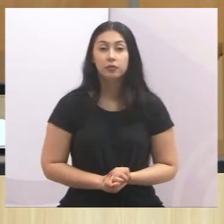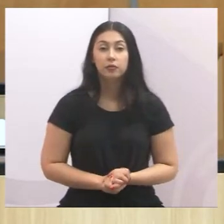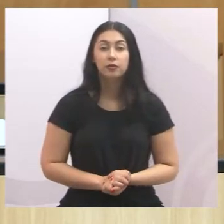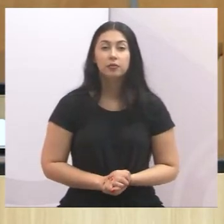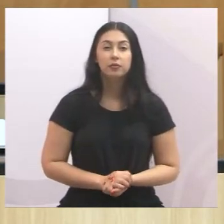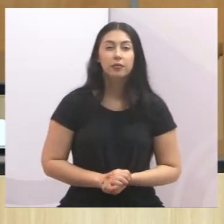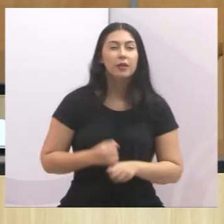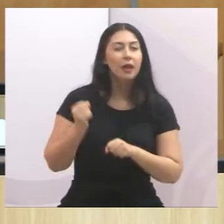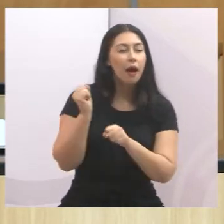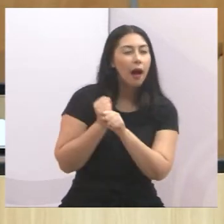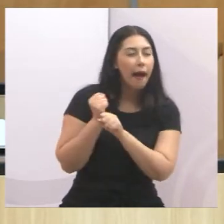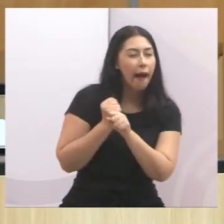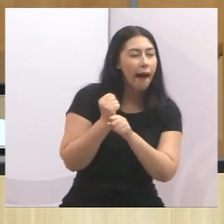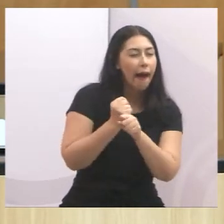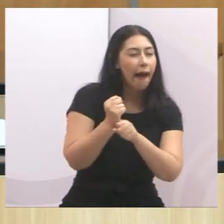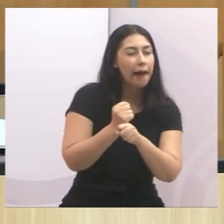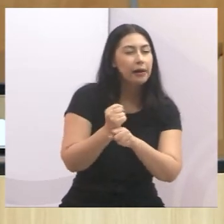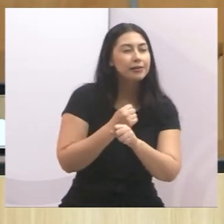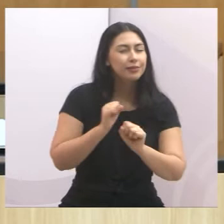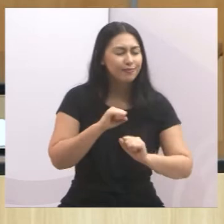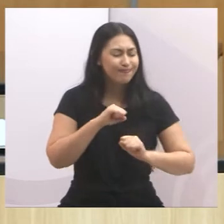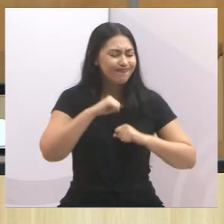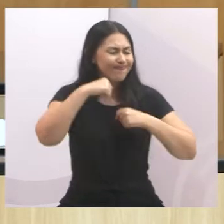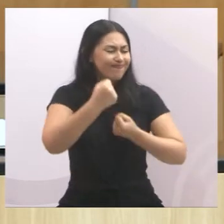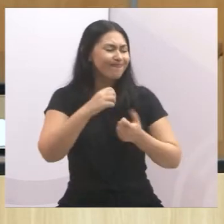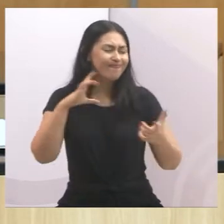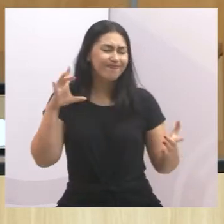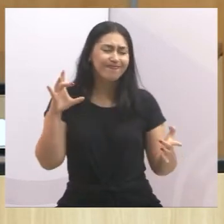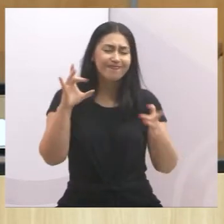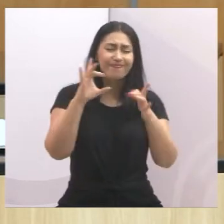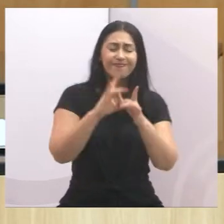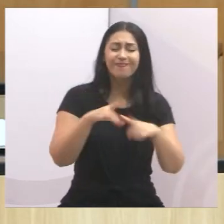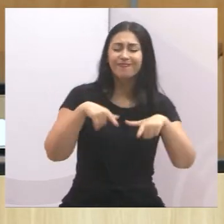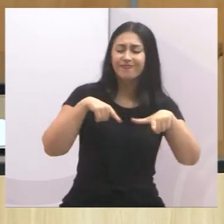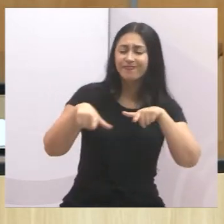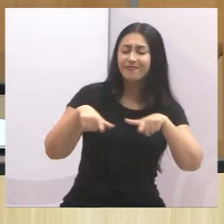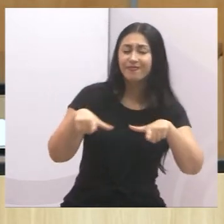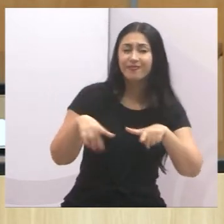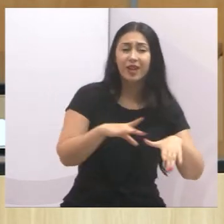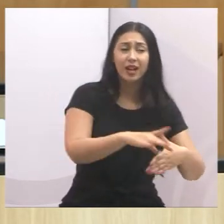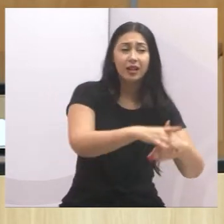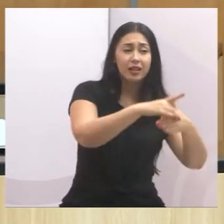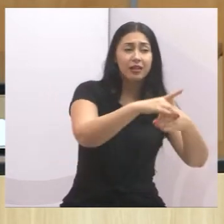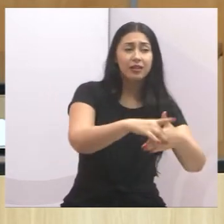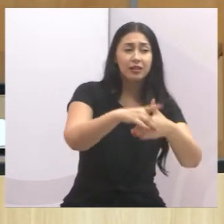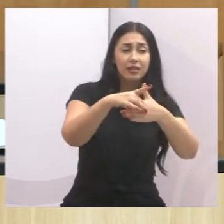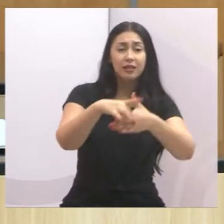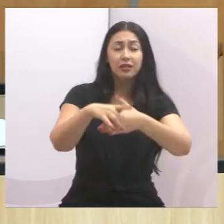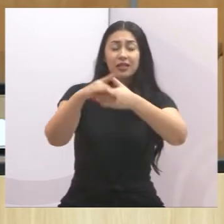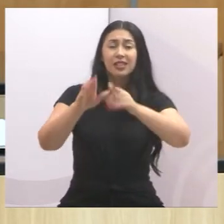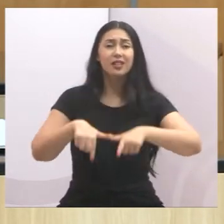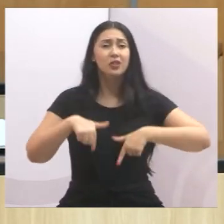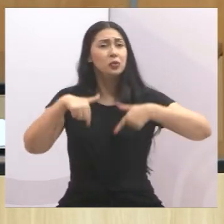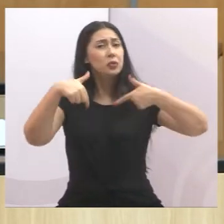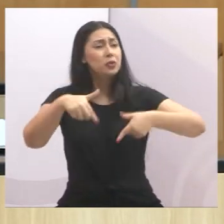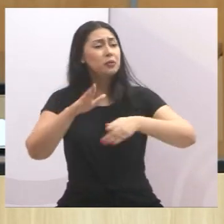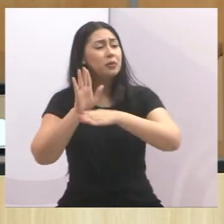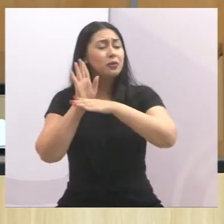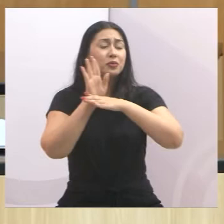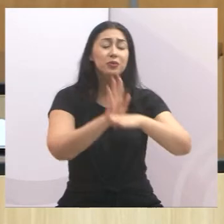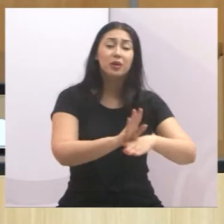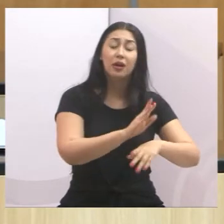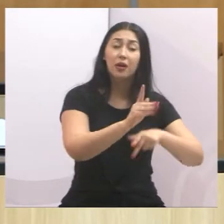anos de sentida doação de tempo, esforços e união de todas estas lideranças em prol desta intensa luta pela comunidade daquela